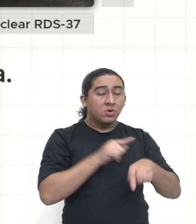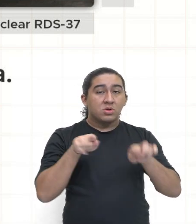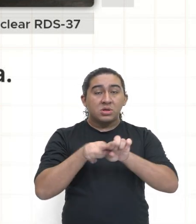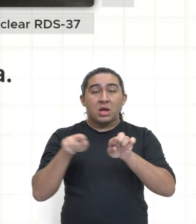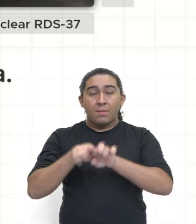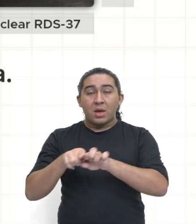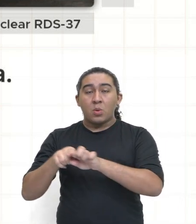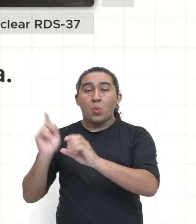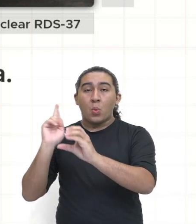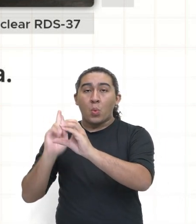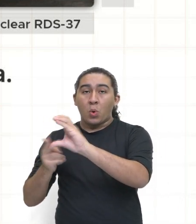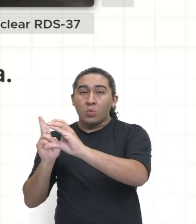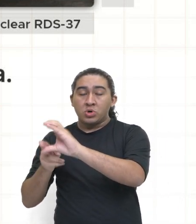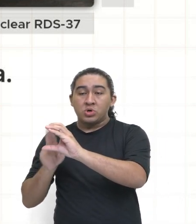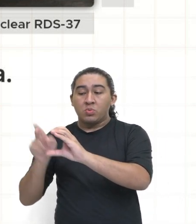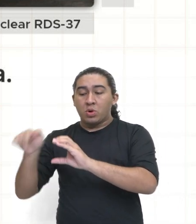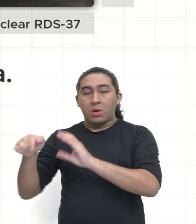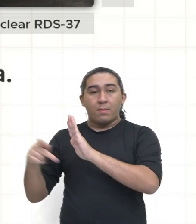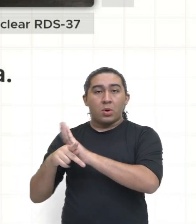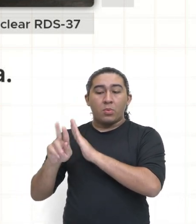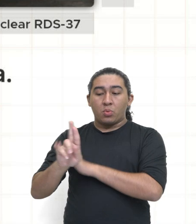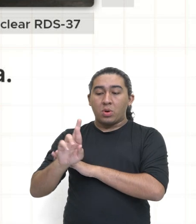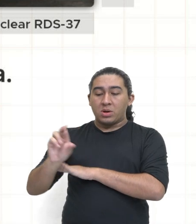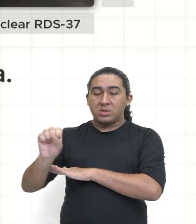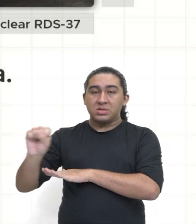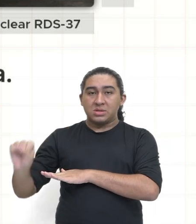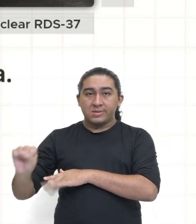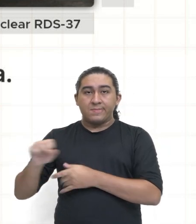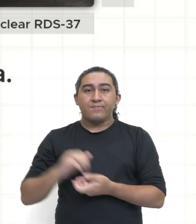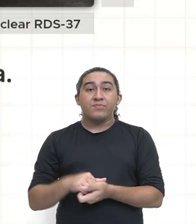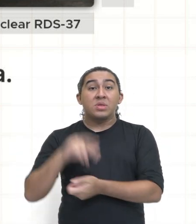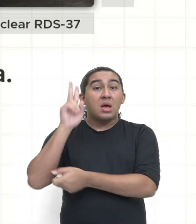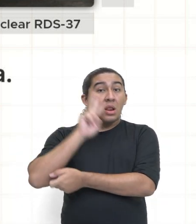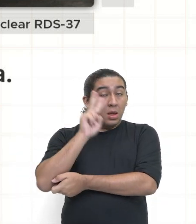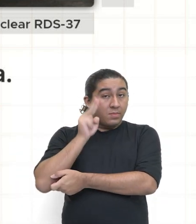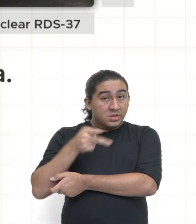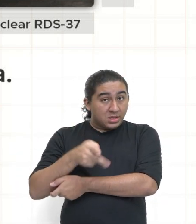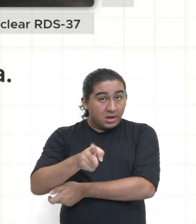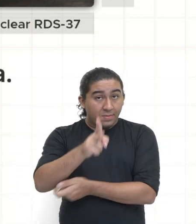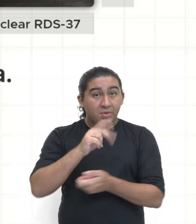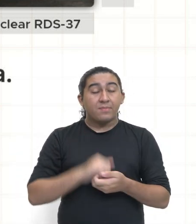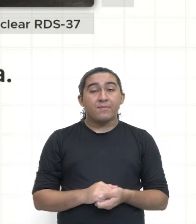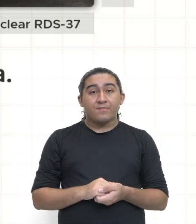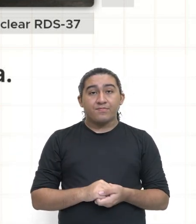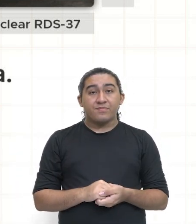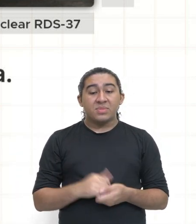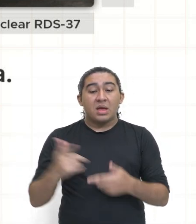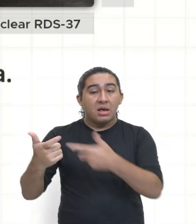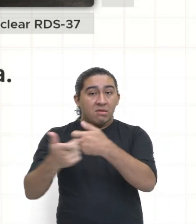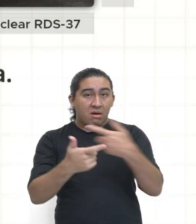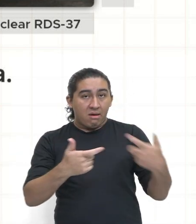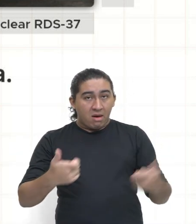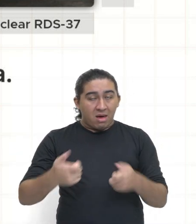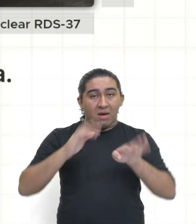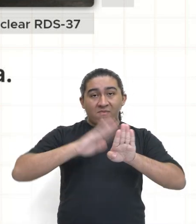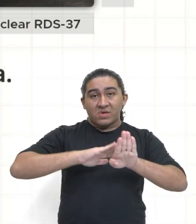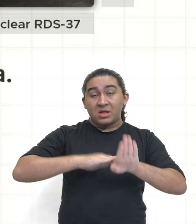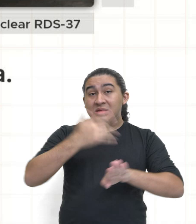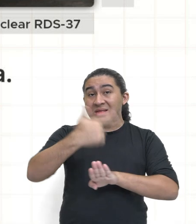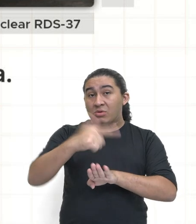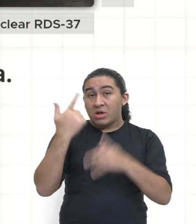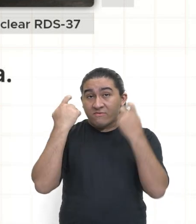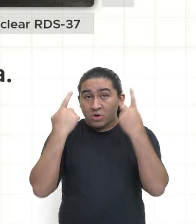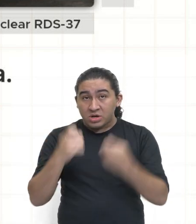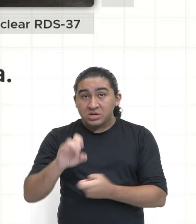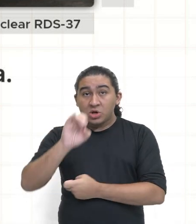comunismo liderado pela União Soviética. Lembrem sempre na cabeça de vocês, Guerra Fria, eu vou ter o embate